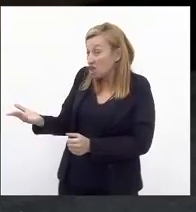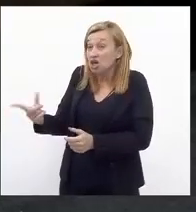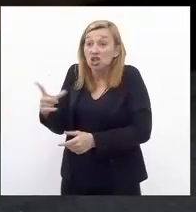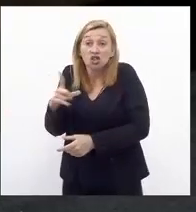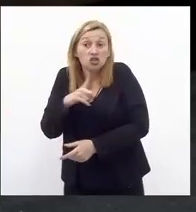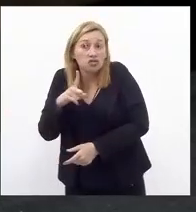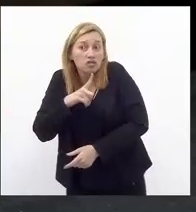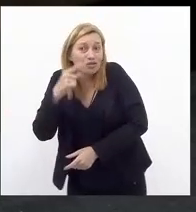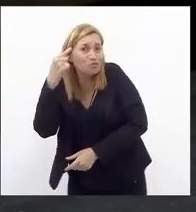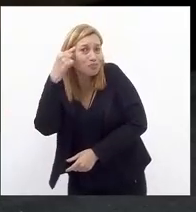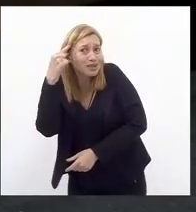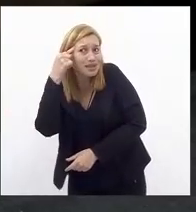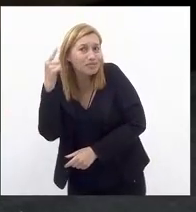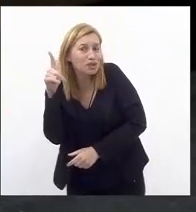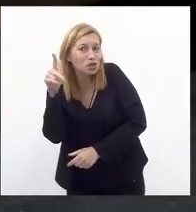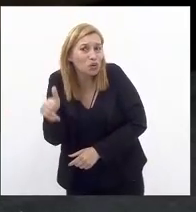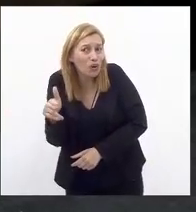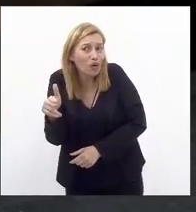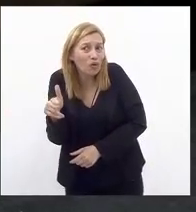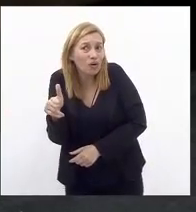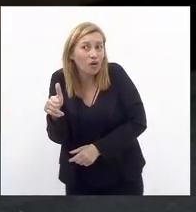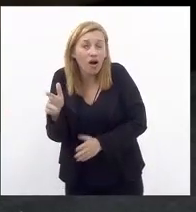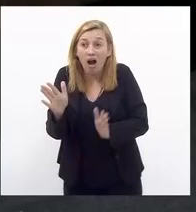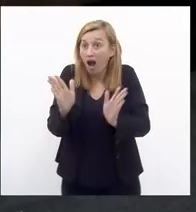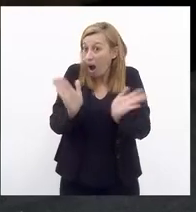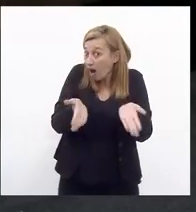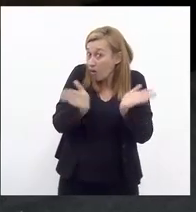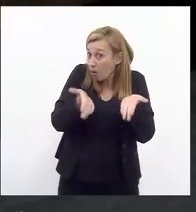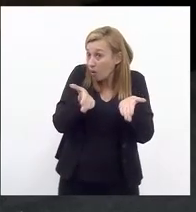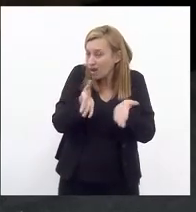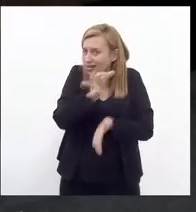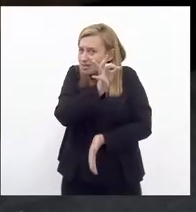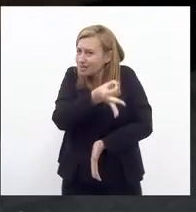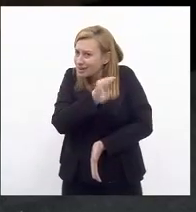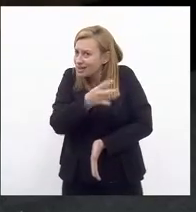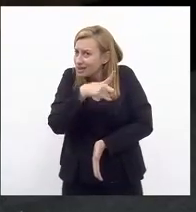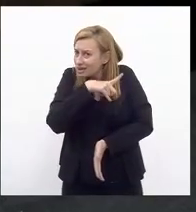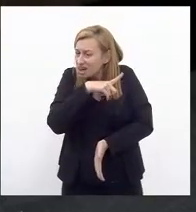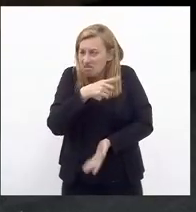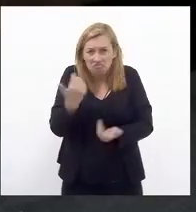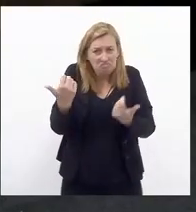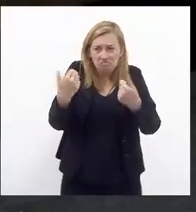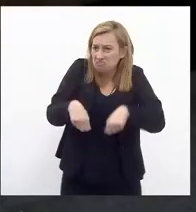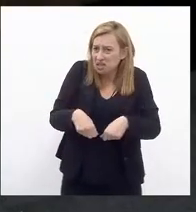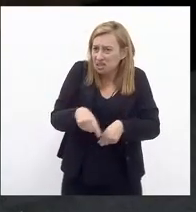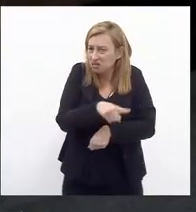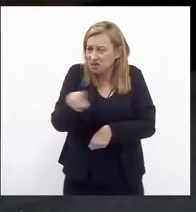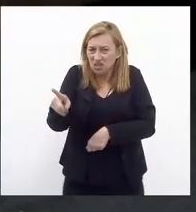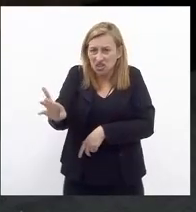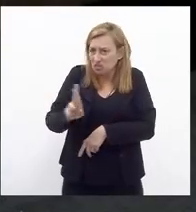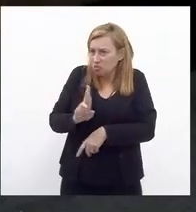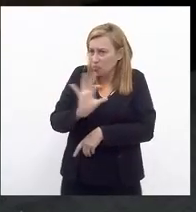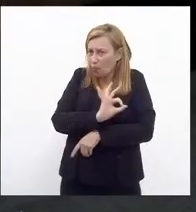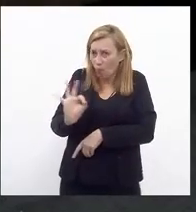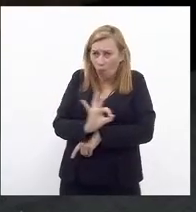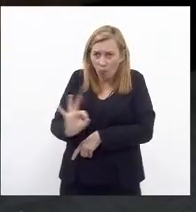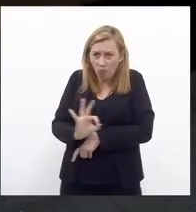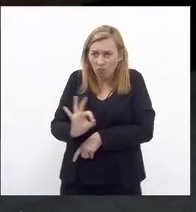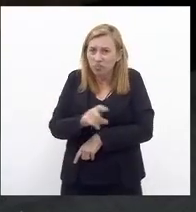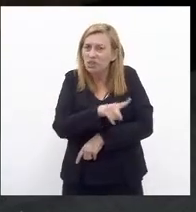tivemos o mesmo pensamento agora eu tenho certeza que eu não preciso nem que vocês respondam